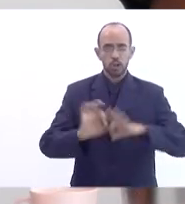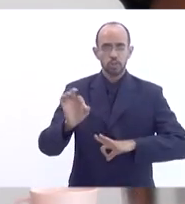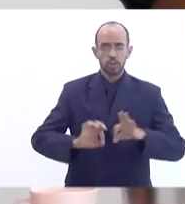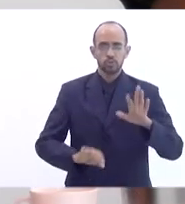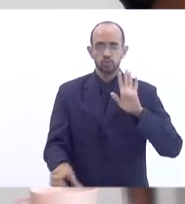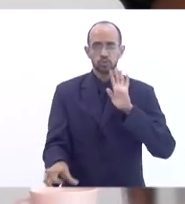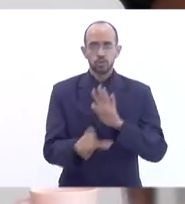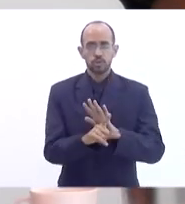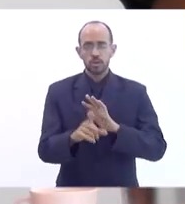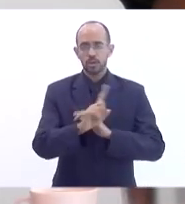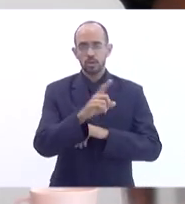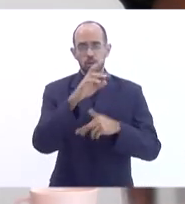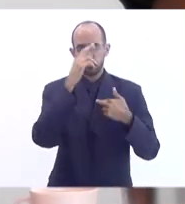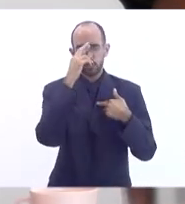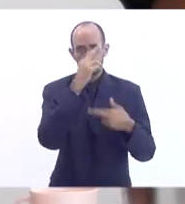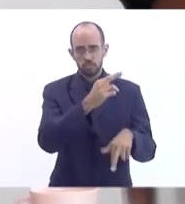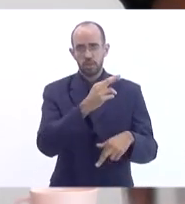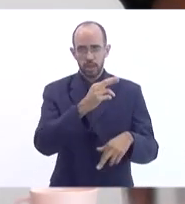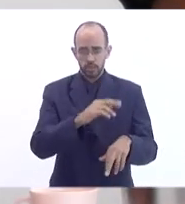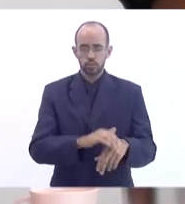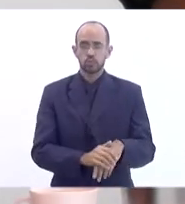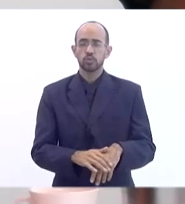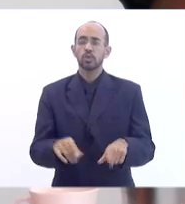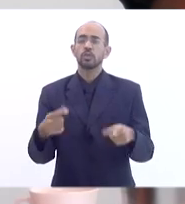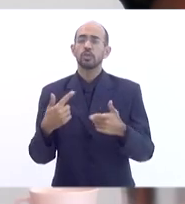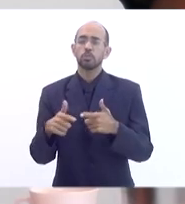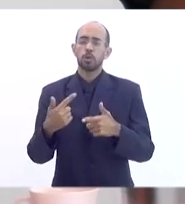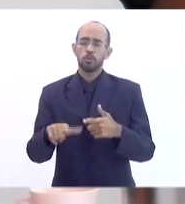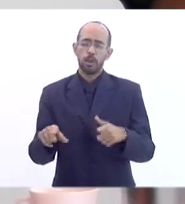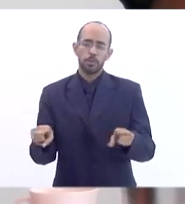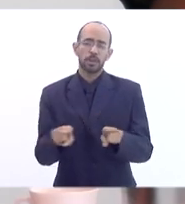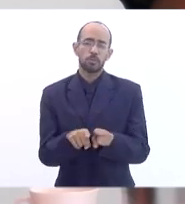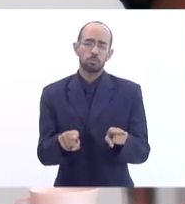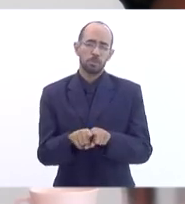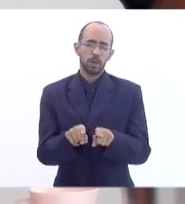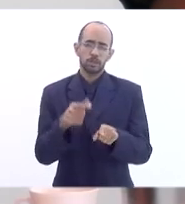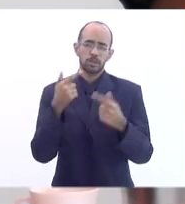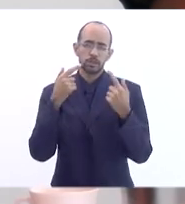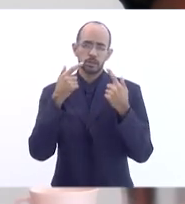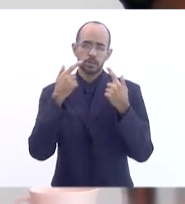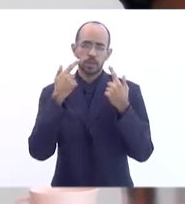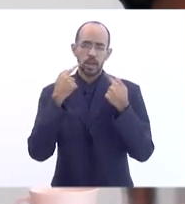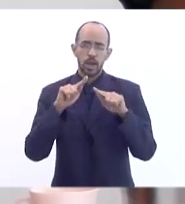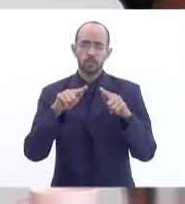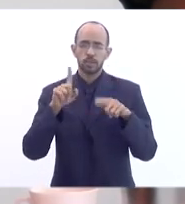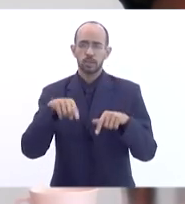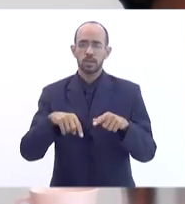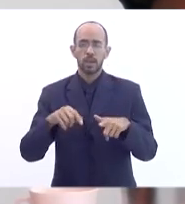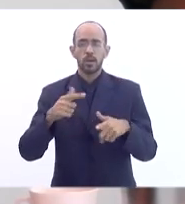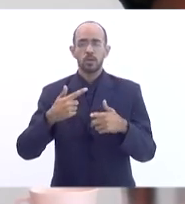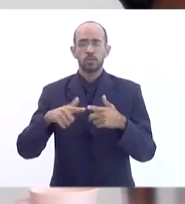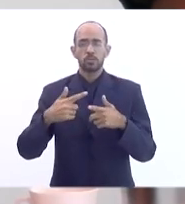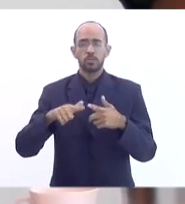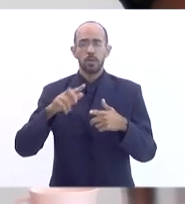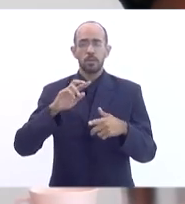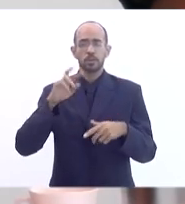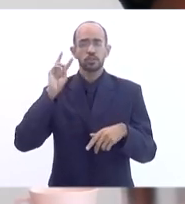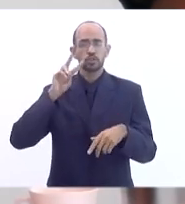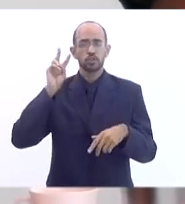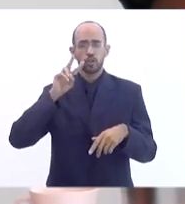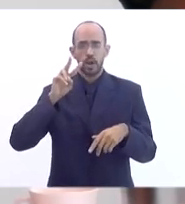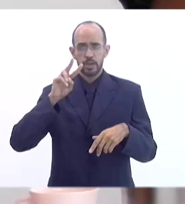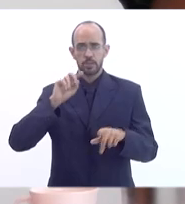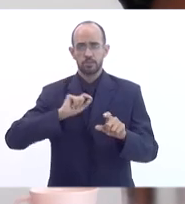e que não foram cumpridos EA o problema crônico também relacionadas questão de história e a que eu fico muito à vontade